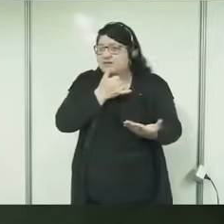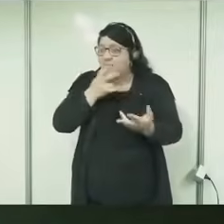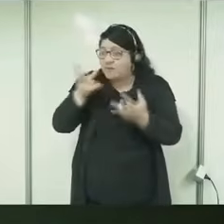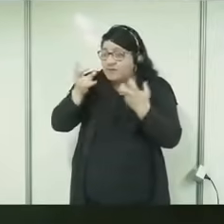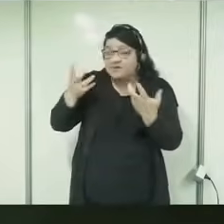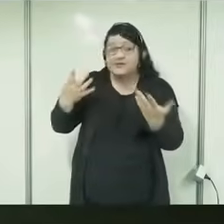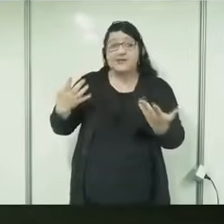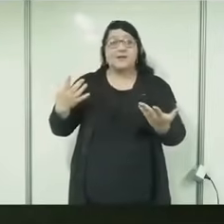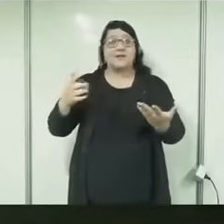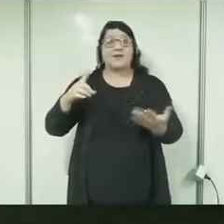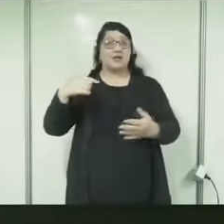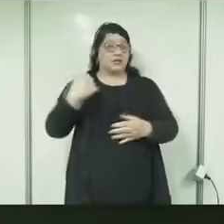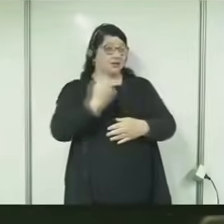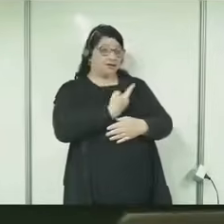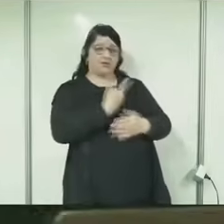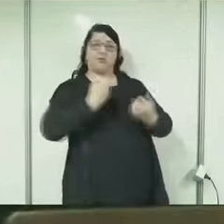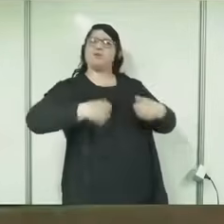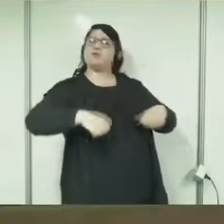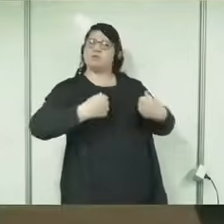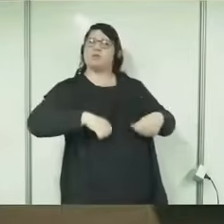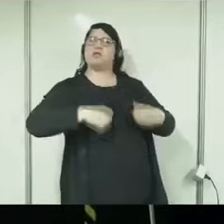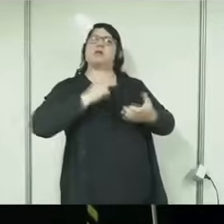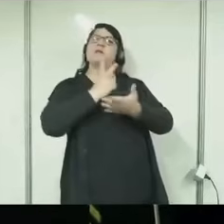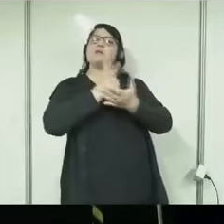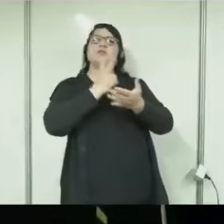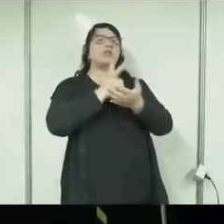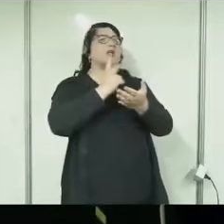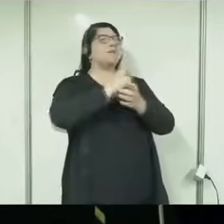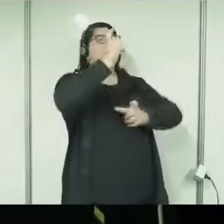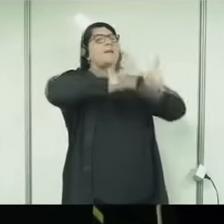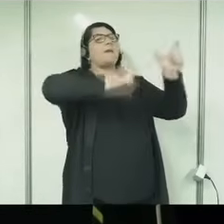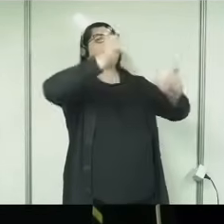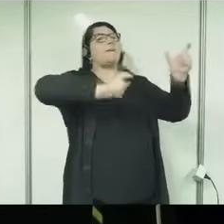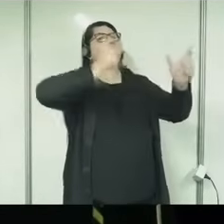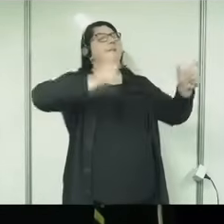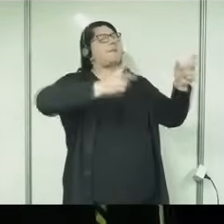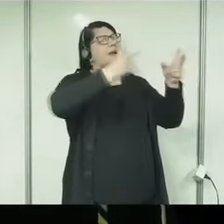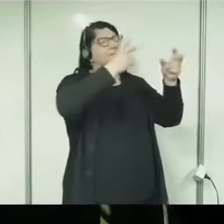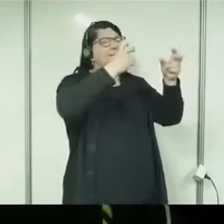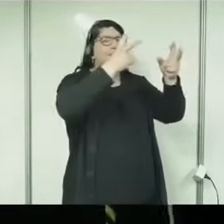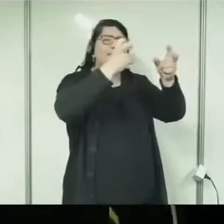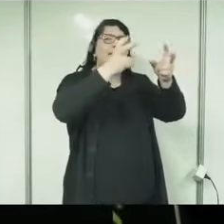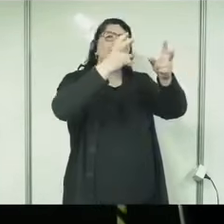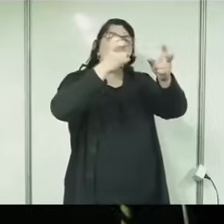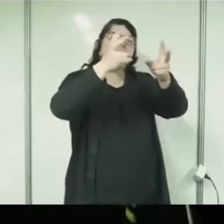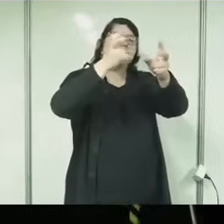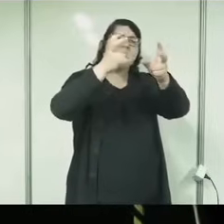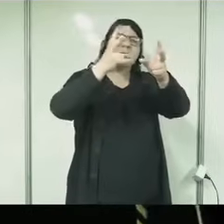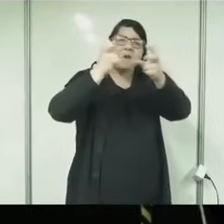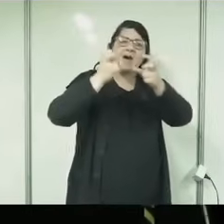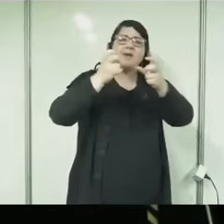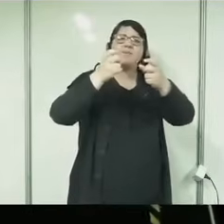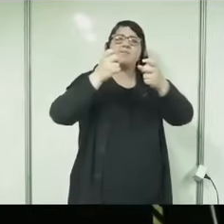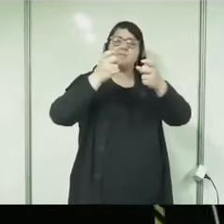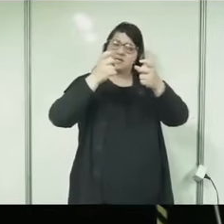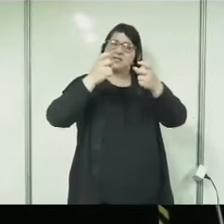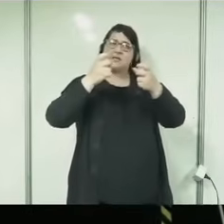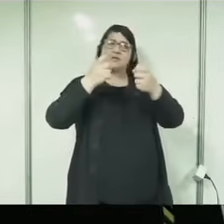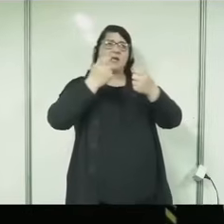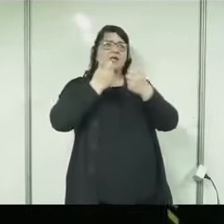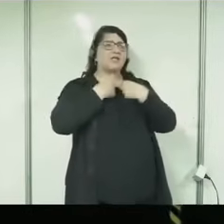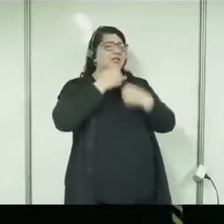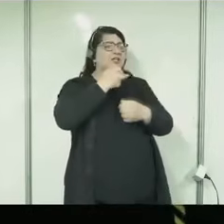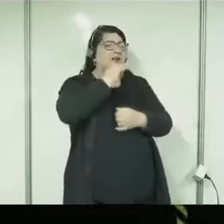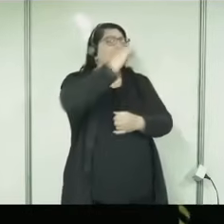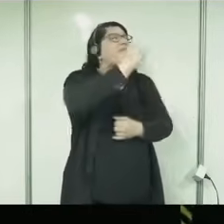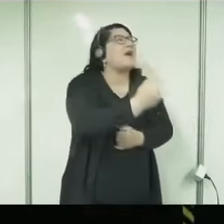temos que dizer uns para os outros todos os dias, e especialmente na sensibilidade, perceber quando alguém que está